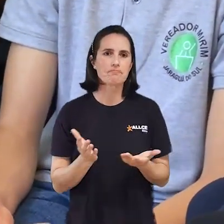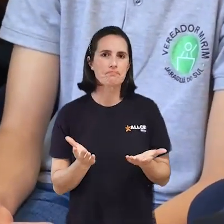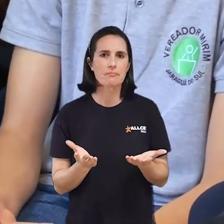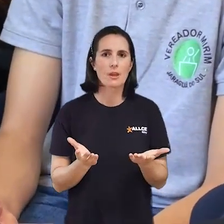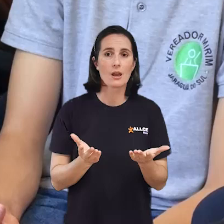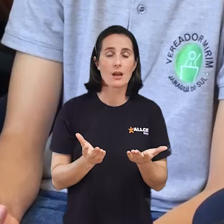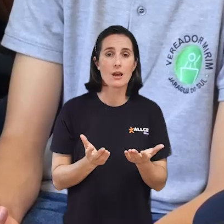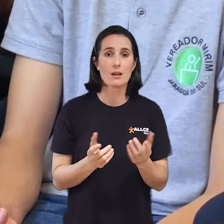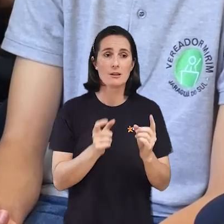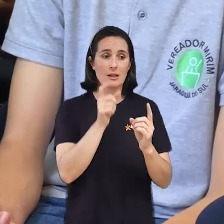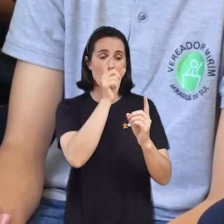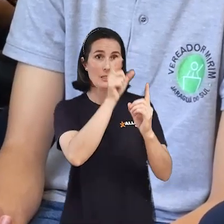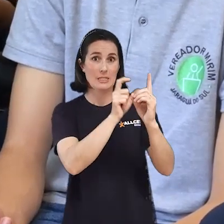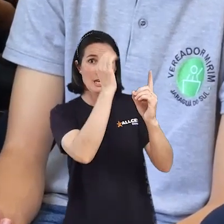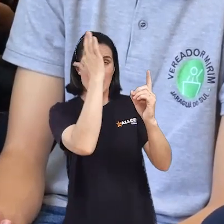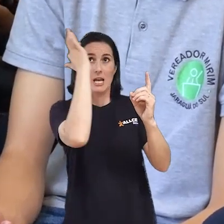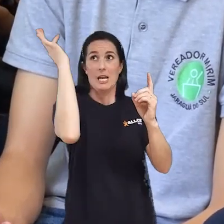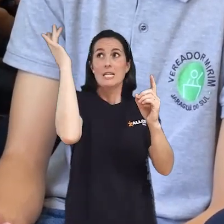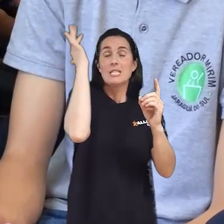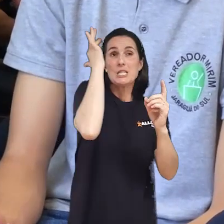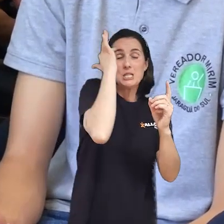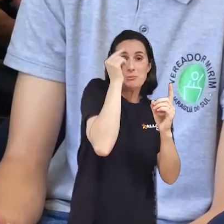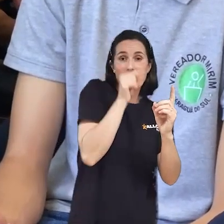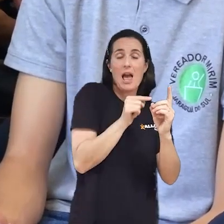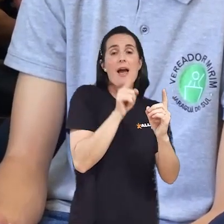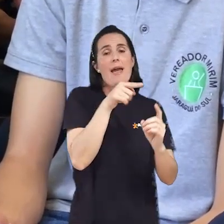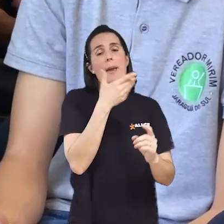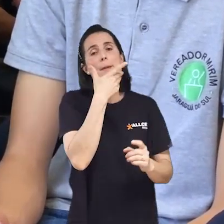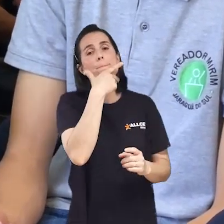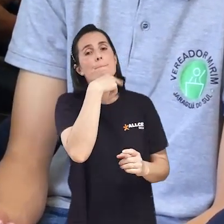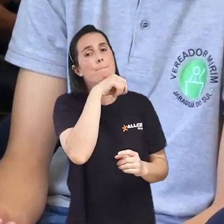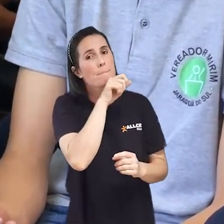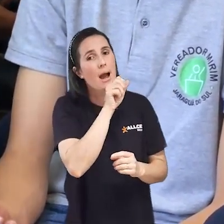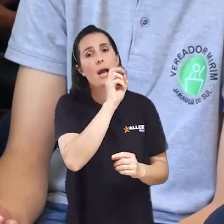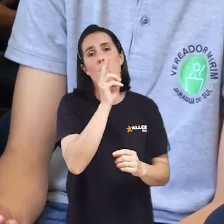quem era a sua maior inspiração? Quem inspirava mais o senhor?